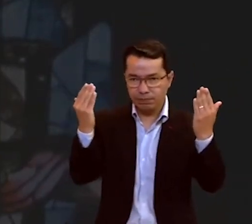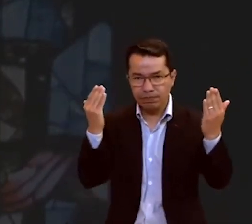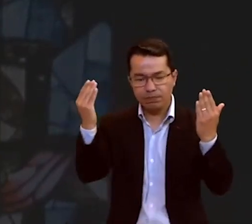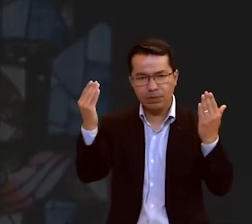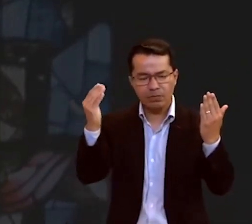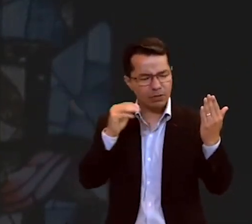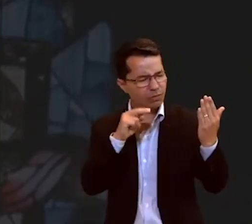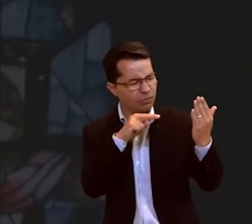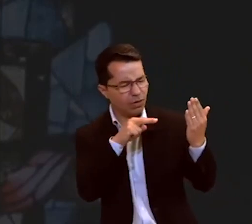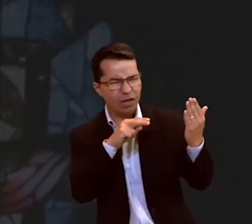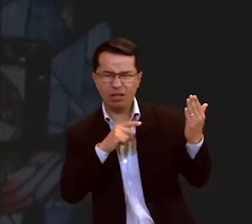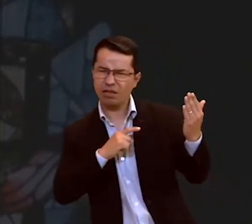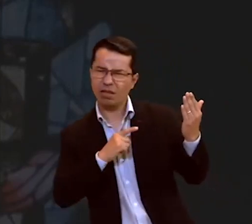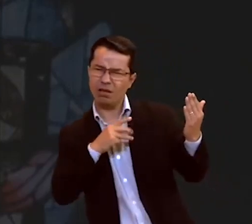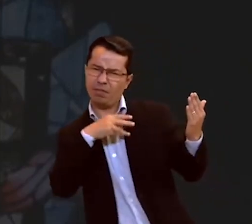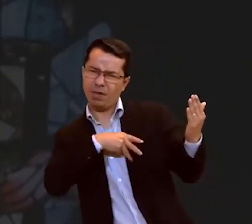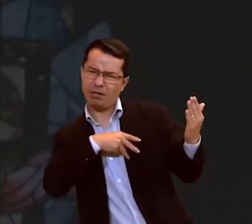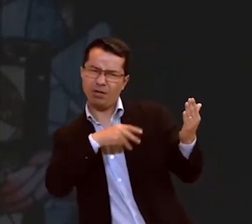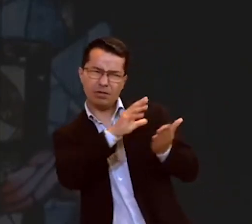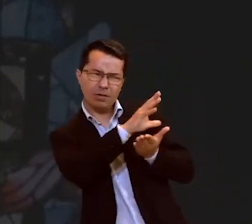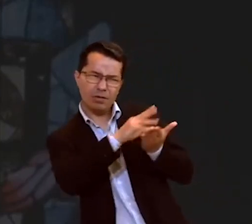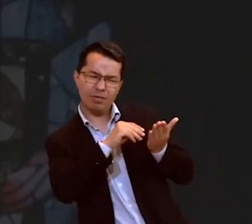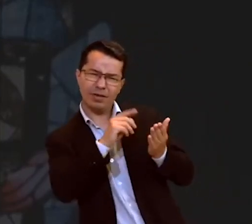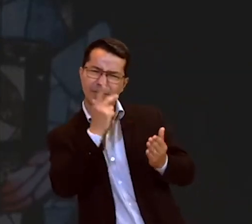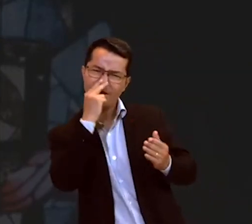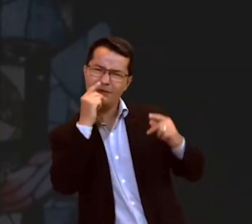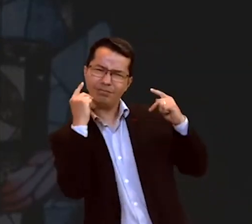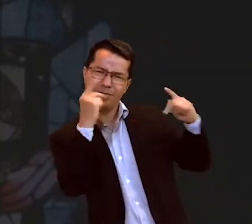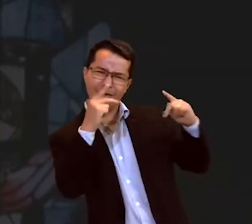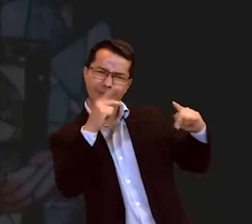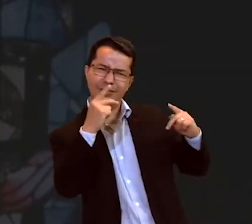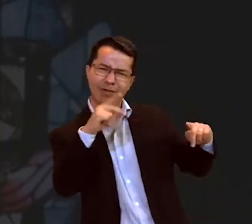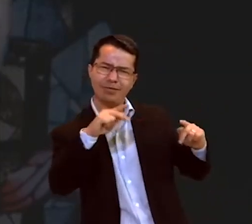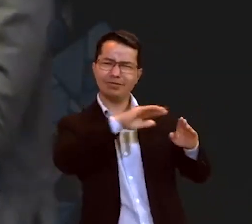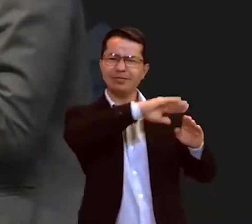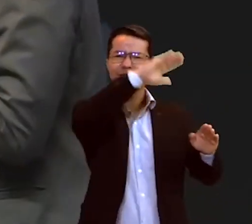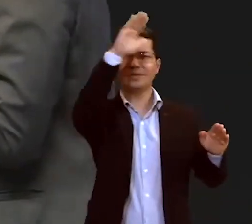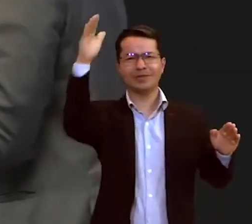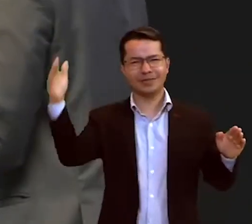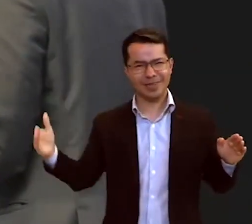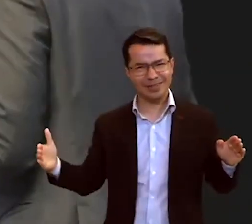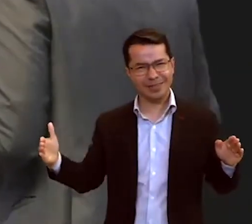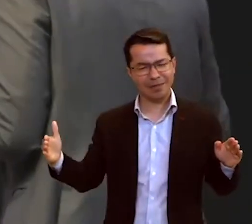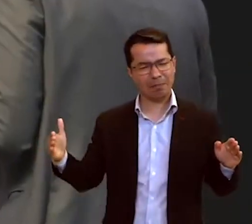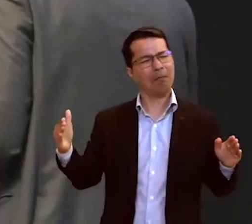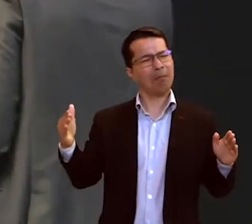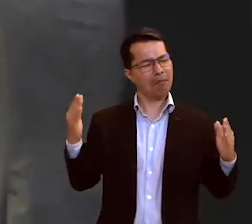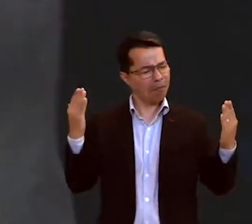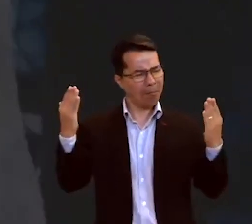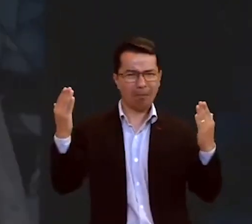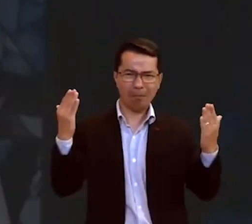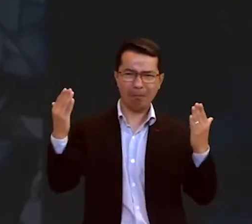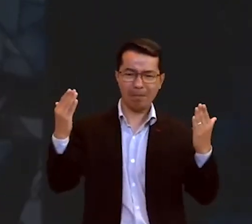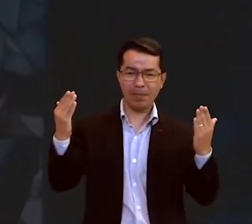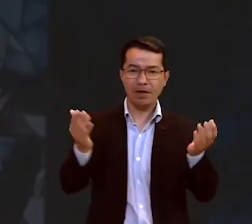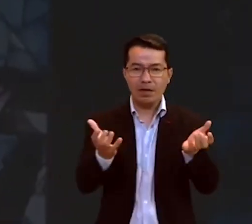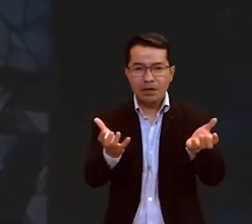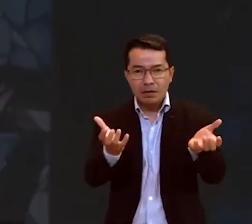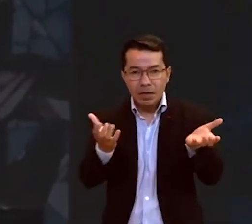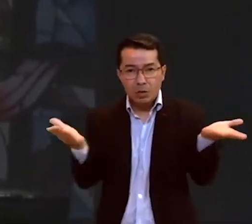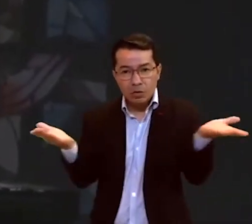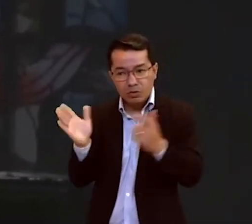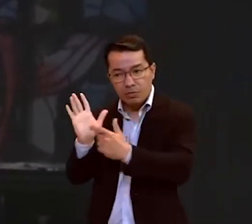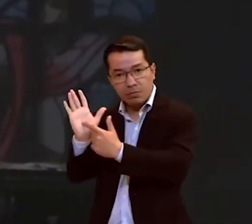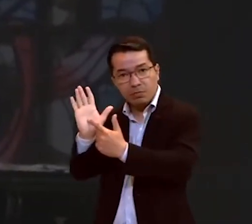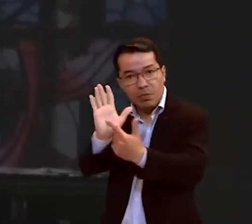se assemelhando até às palavras do próprio Jesus, o seu irmão. Então eu queria pensar a respeito dessas direções que Tiago vai